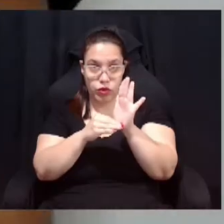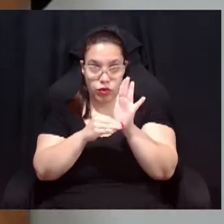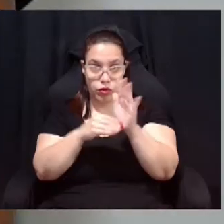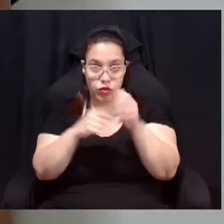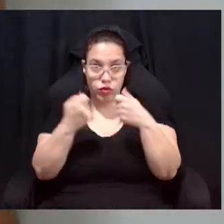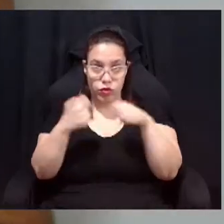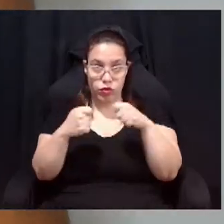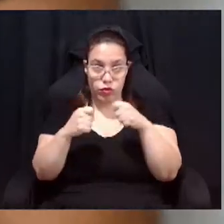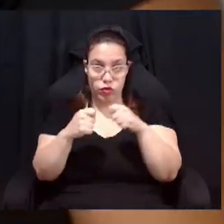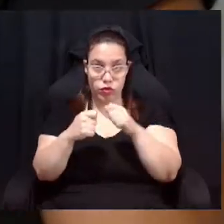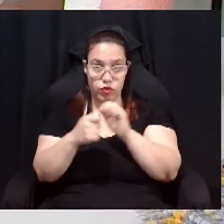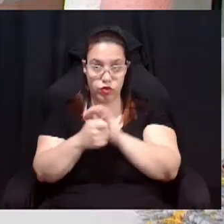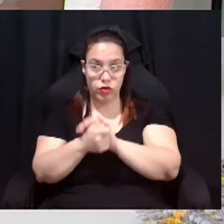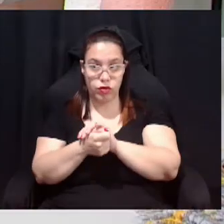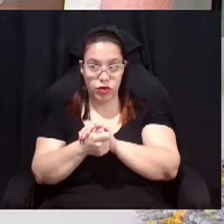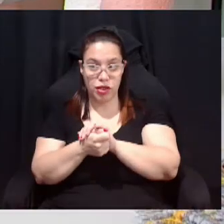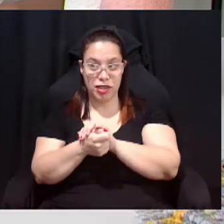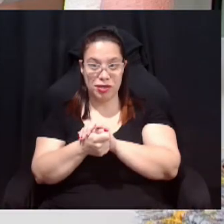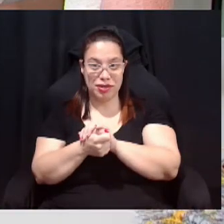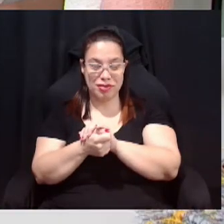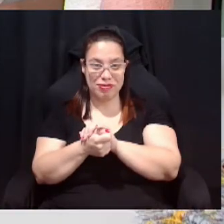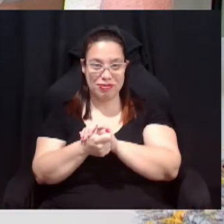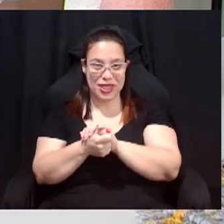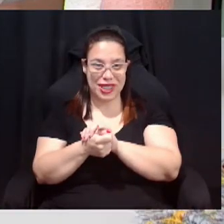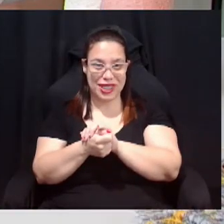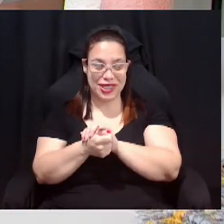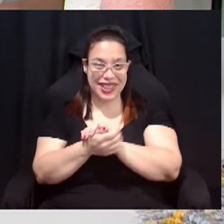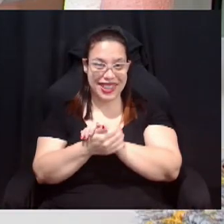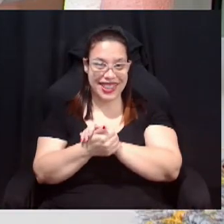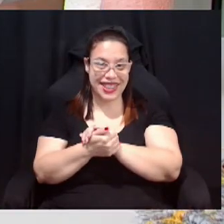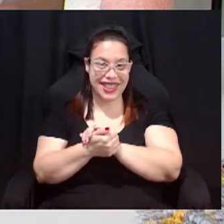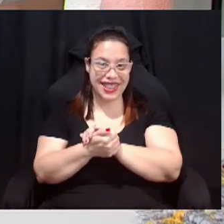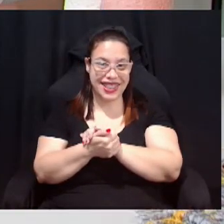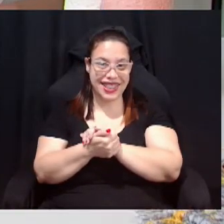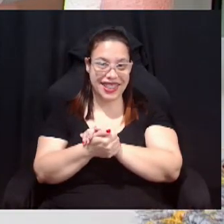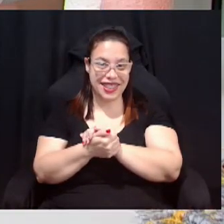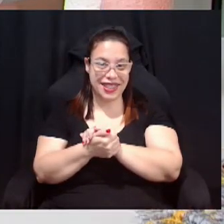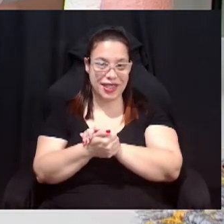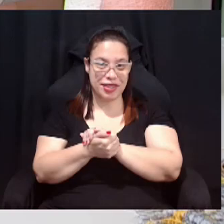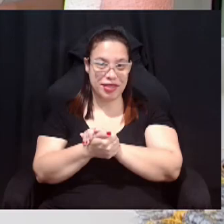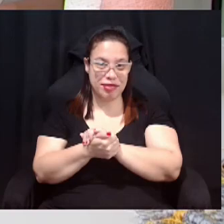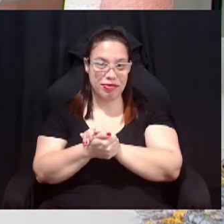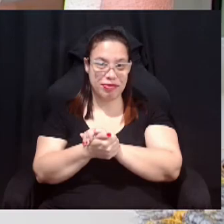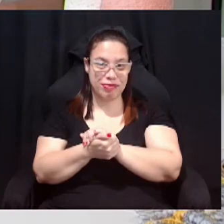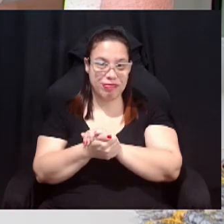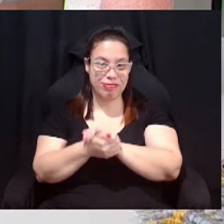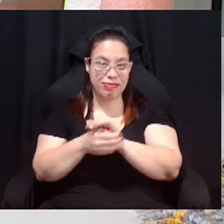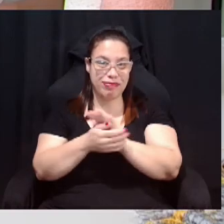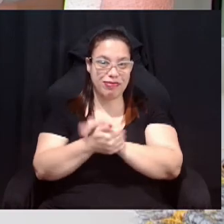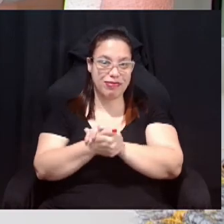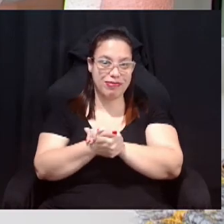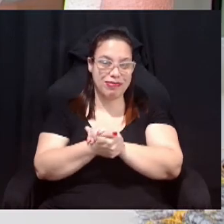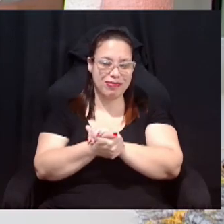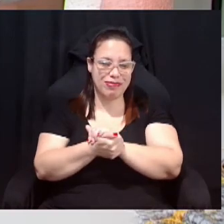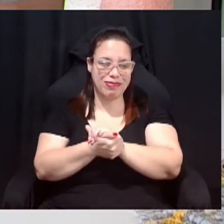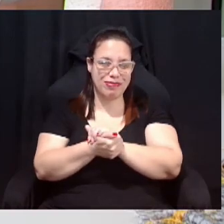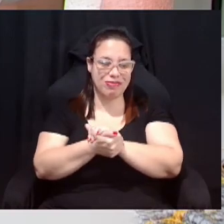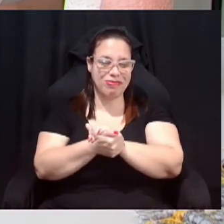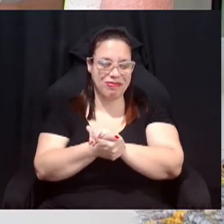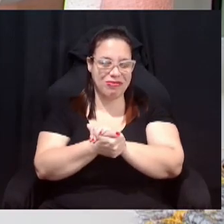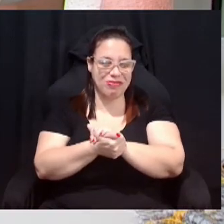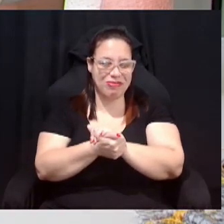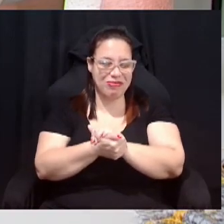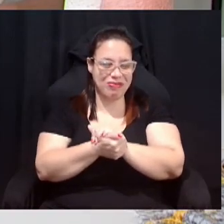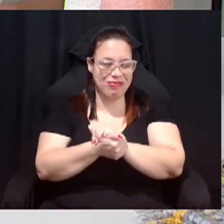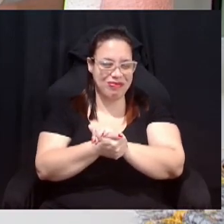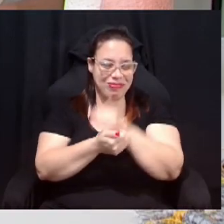ser 2 perninhas desses cordões que a gente pegou, separou aqui, e a gente trabalha com as linhas da lateral.